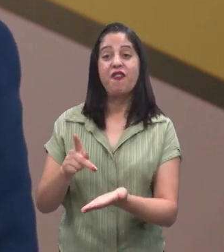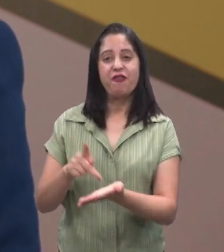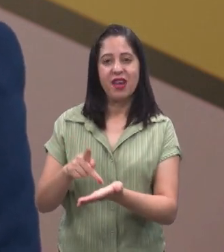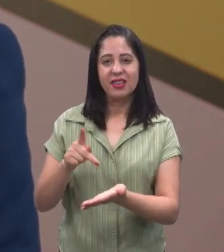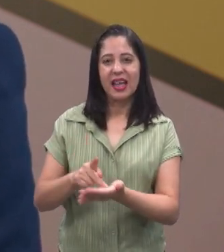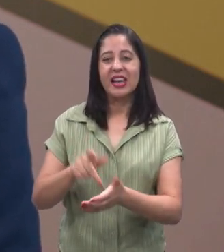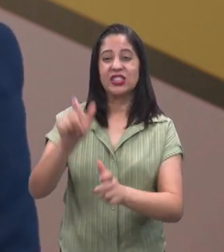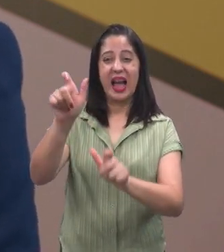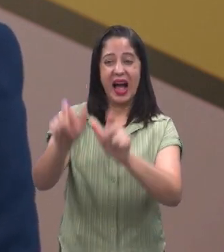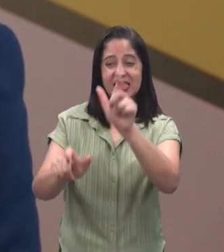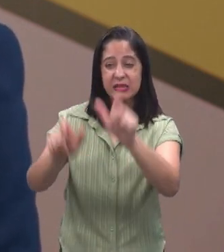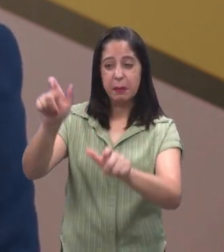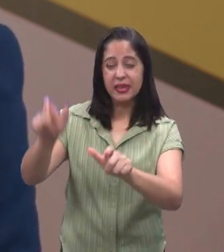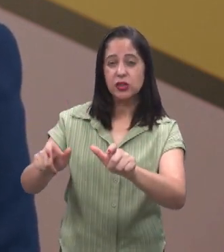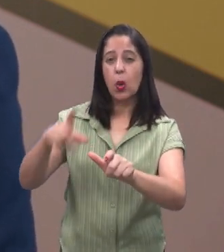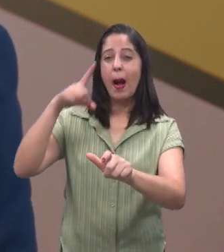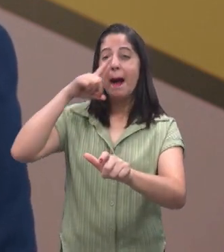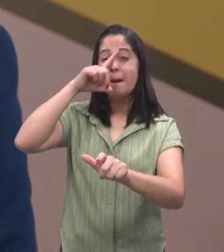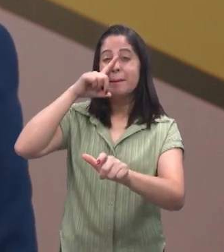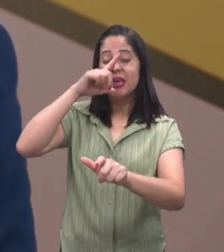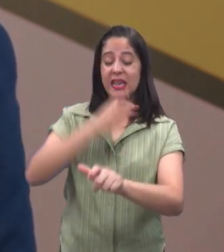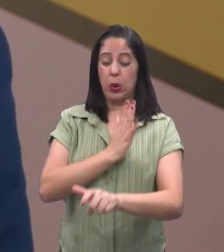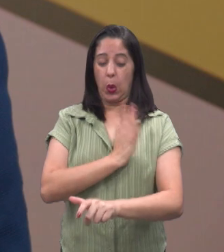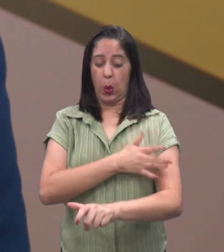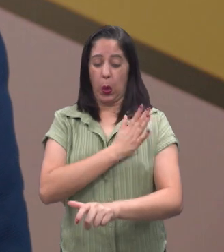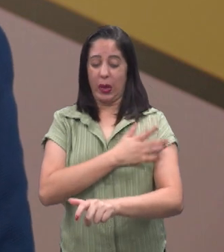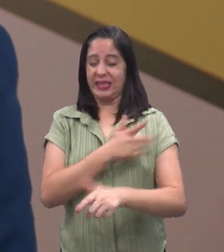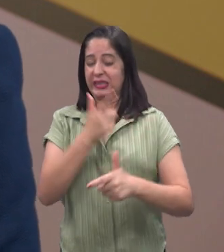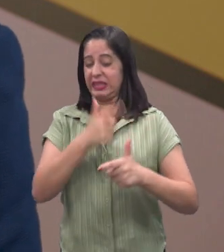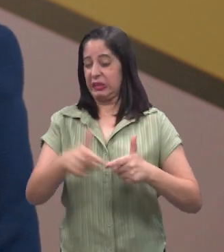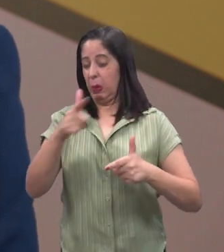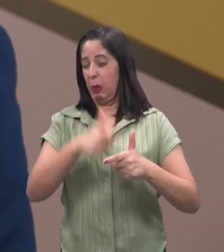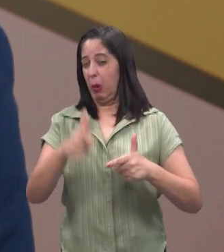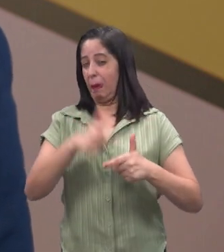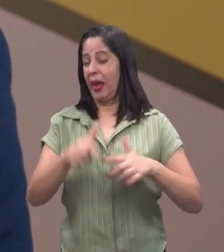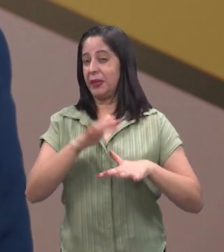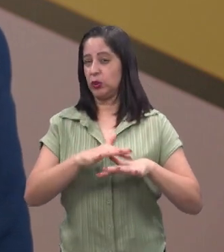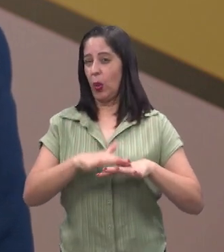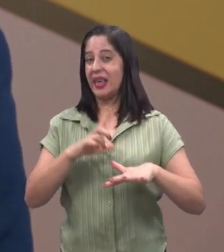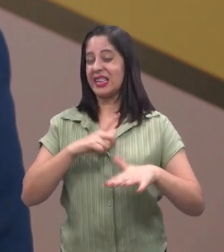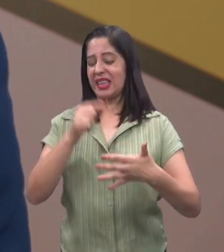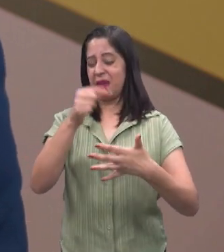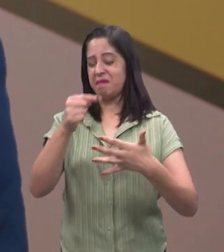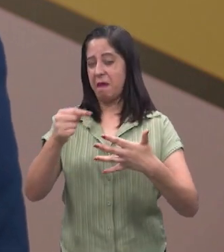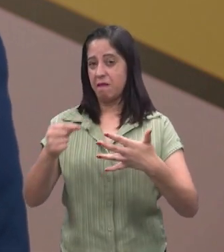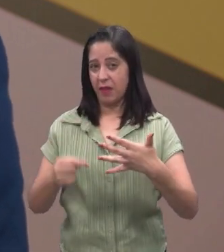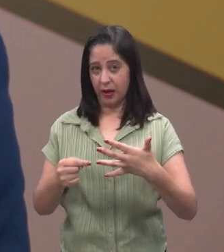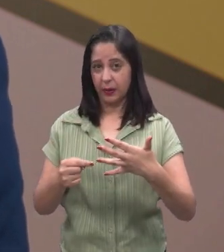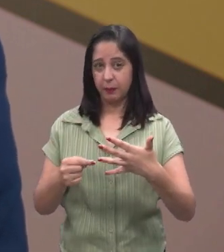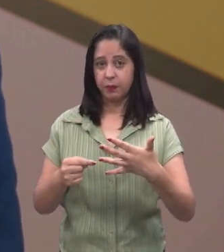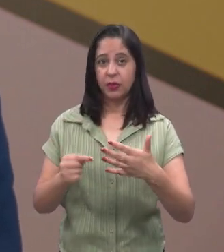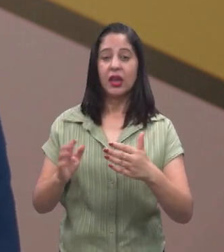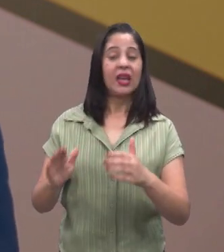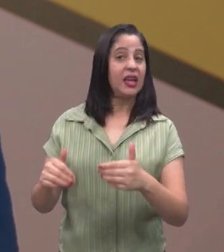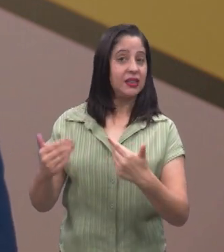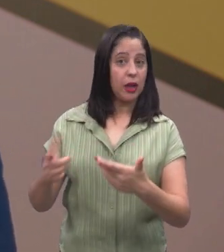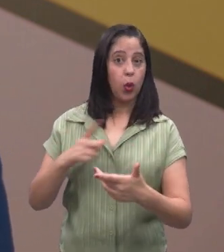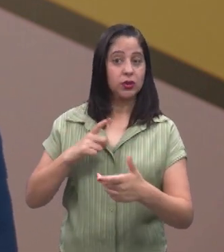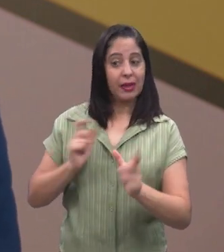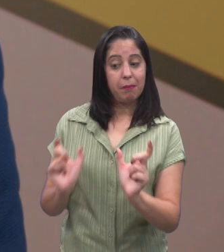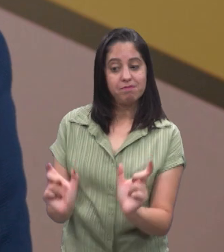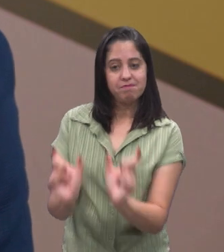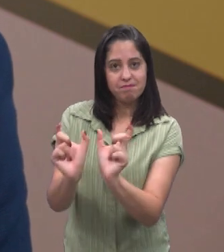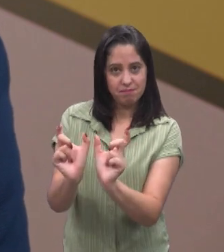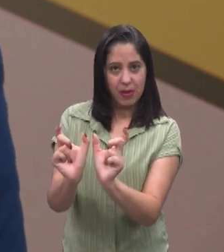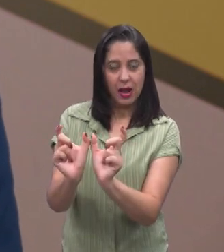com que as pessoas tenham maior risco cardiovascular são várias também. Então eu criei um termo para facilitar que as pessoas se